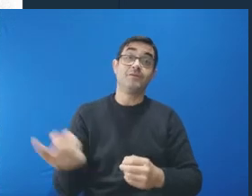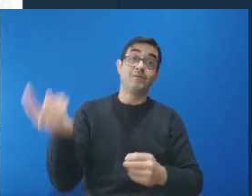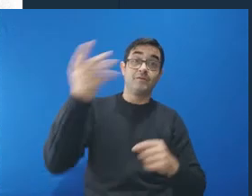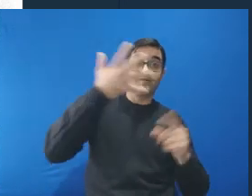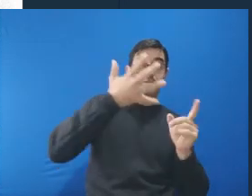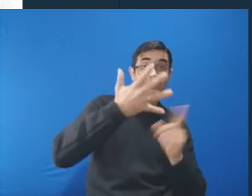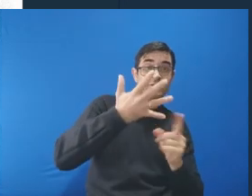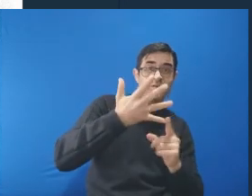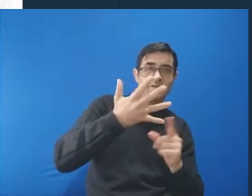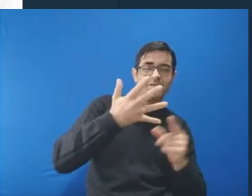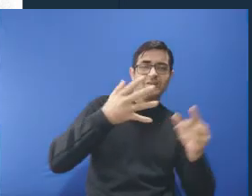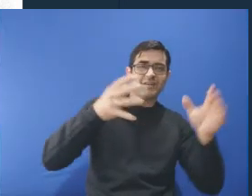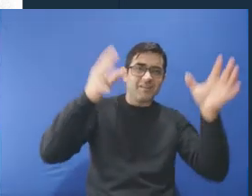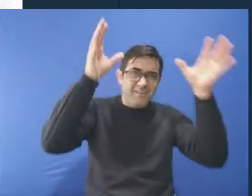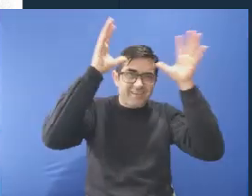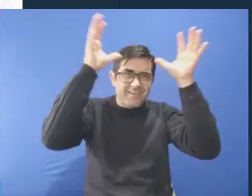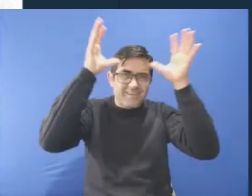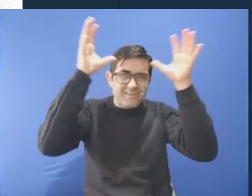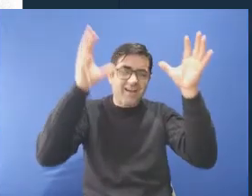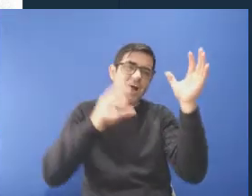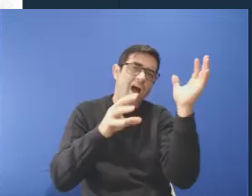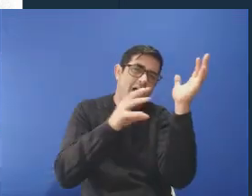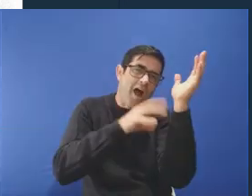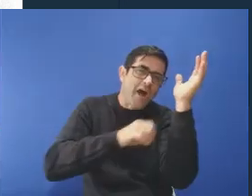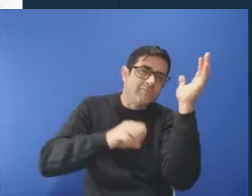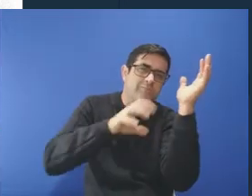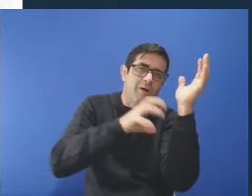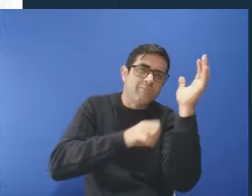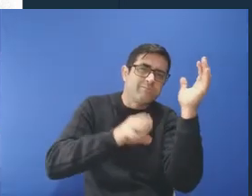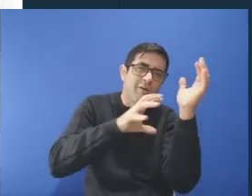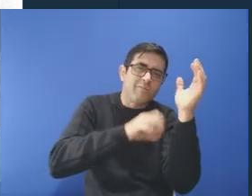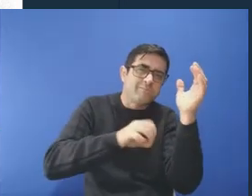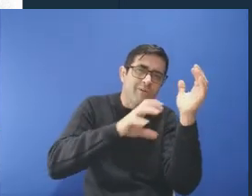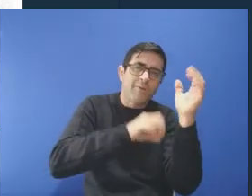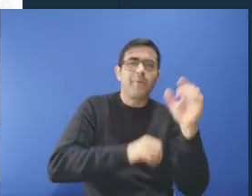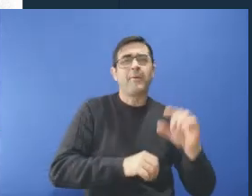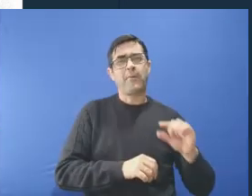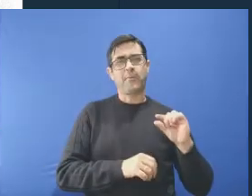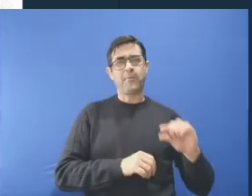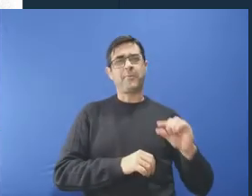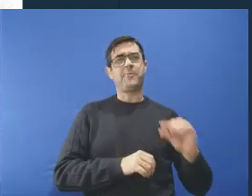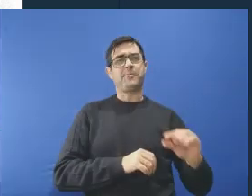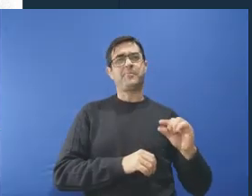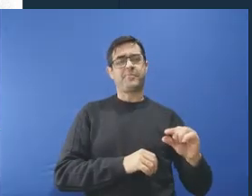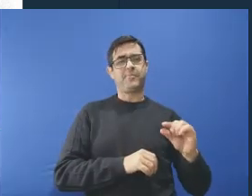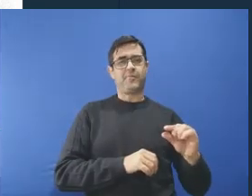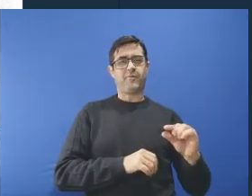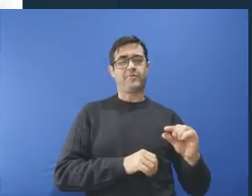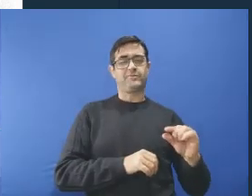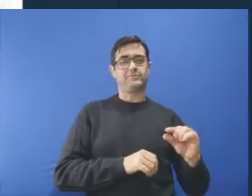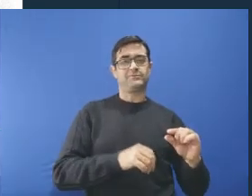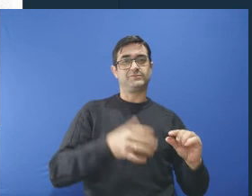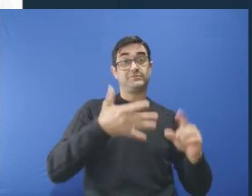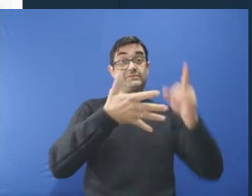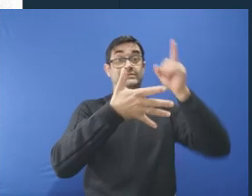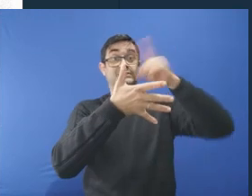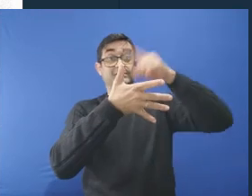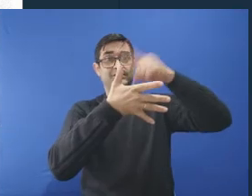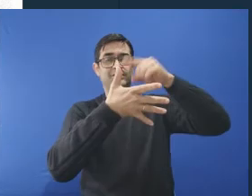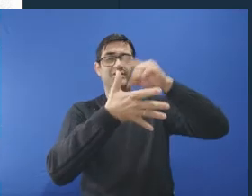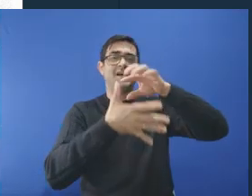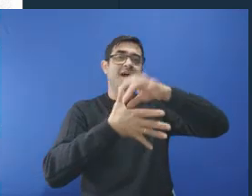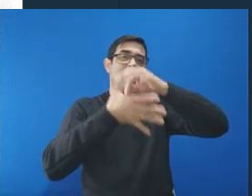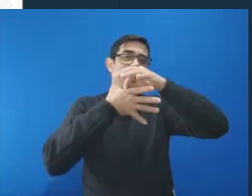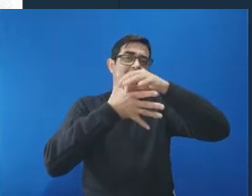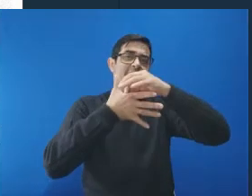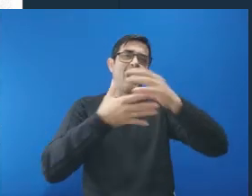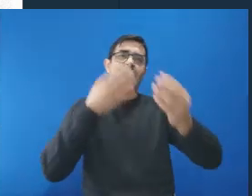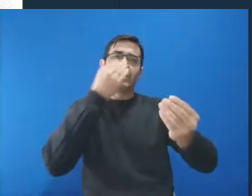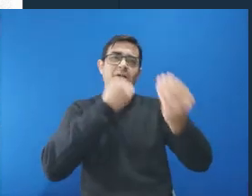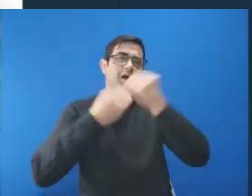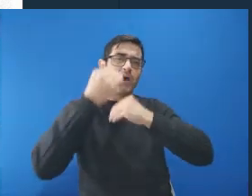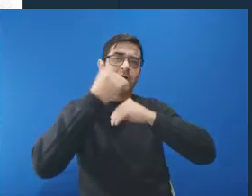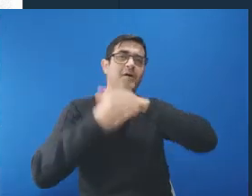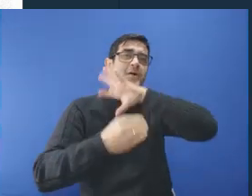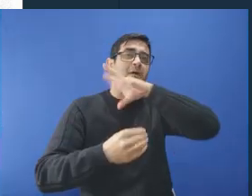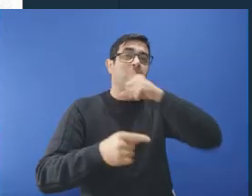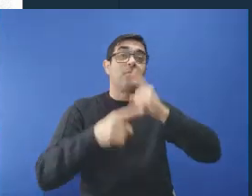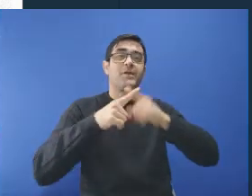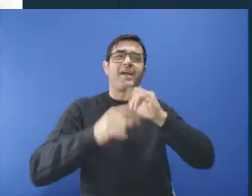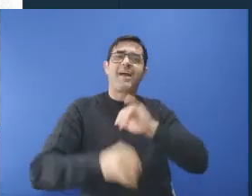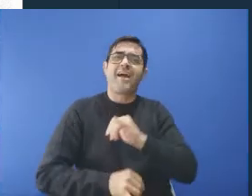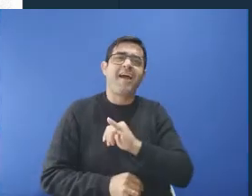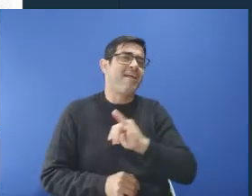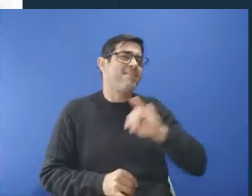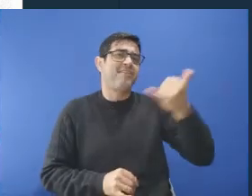menos, um carnívoro precisa comer muito mais, porque ele precisa ter uma quantidade de energia que aquele alimento não está